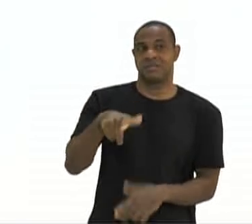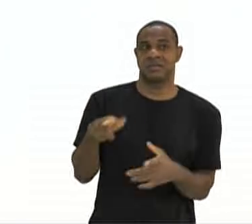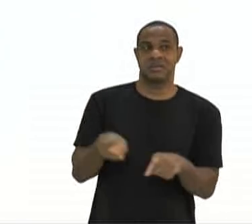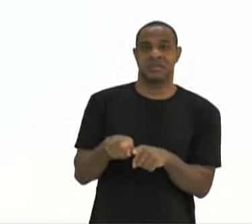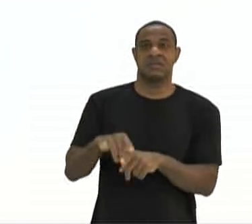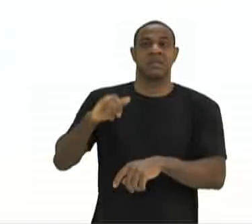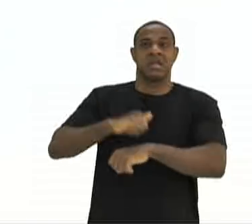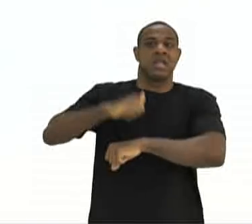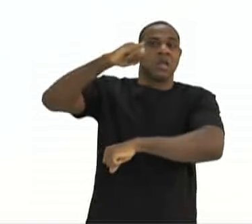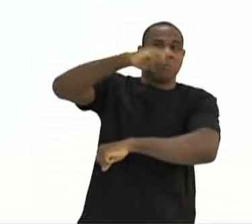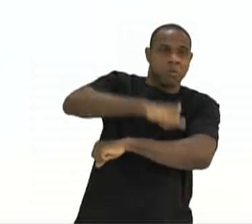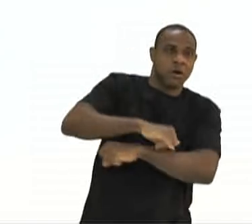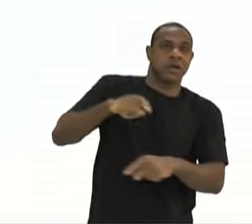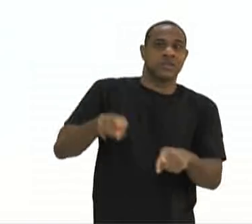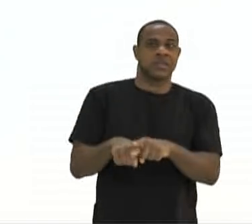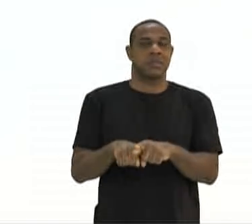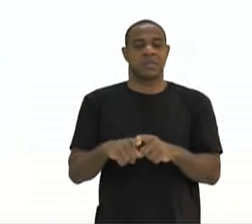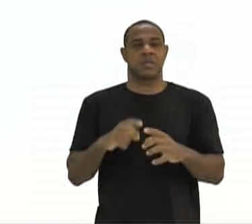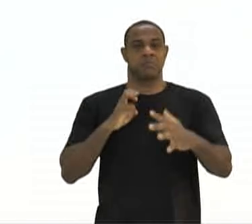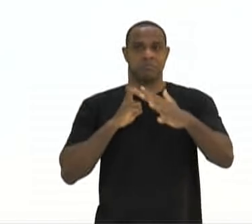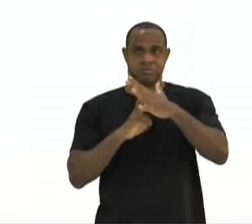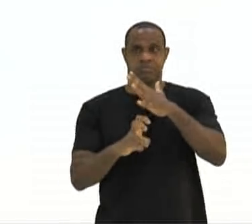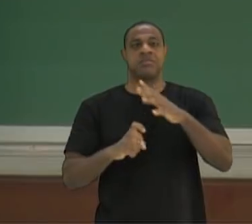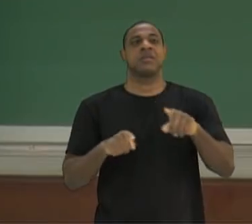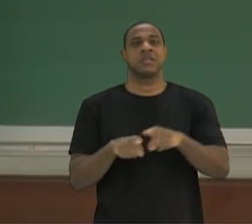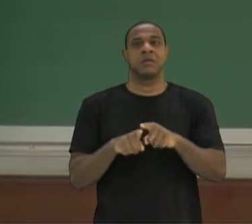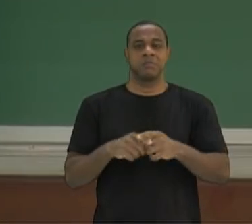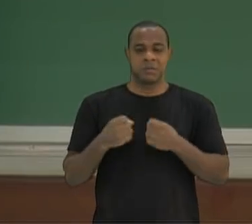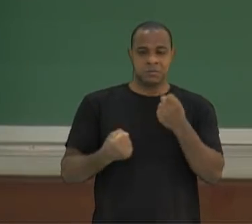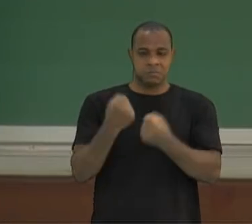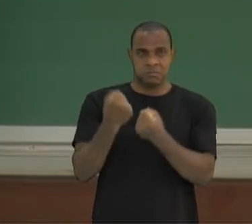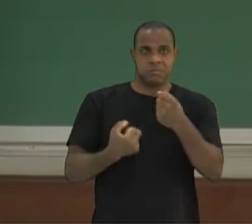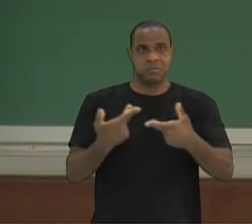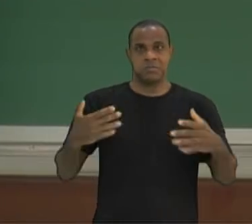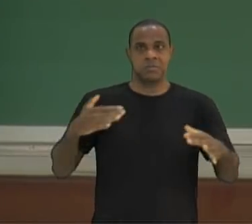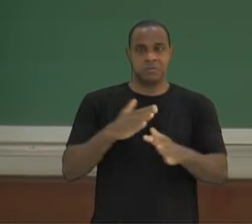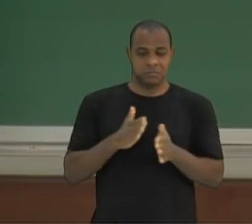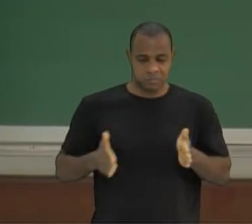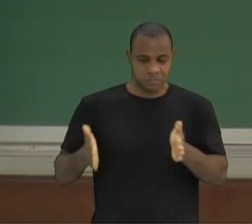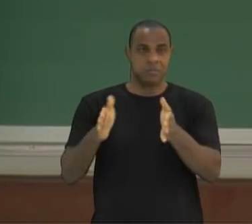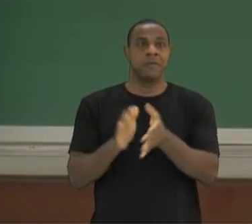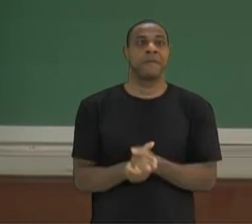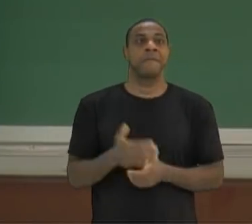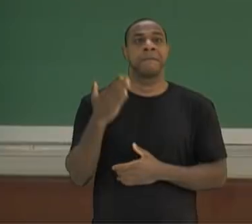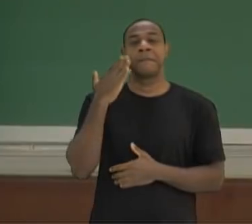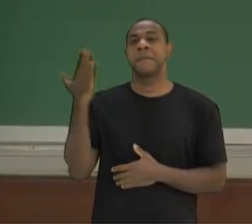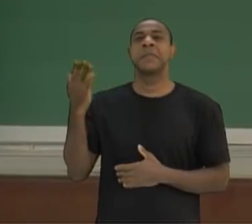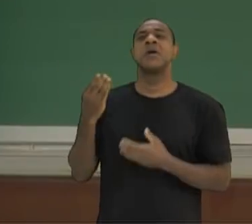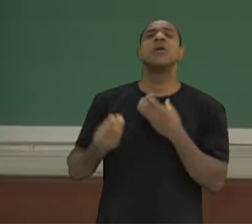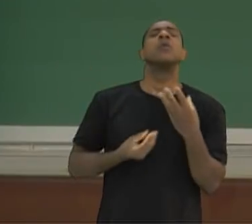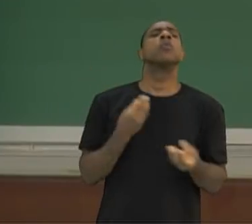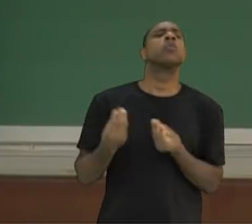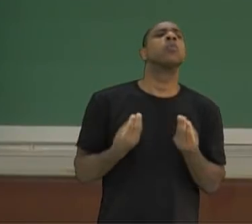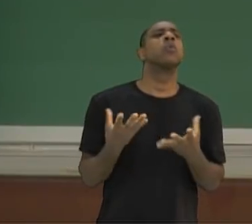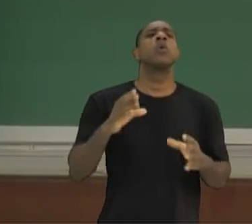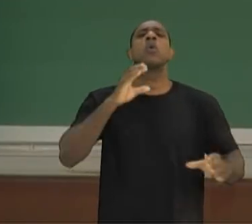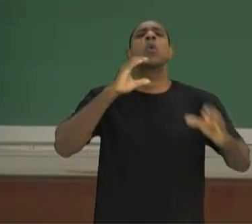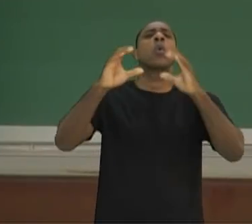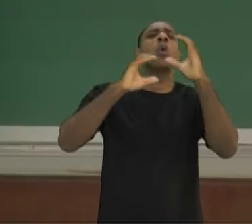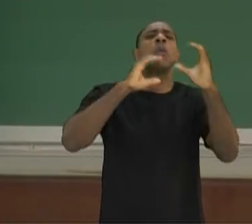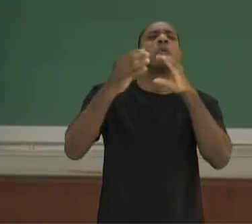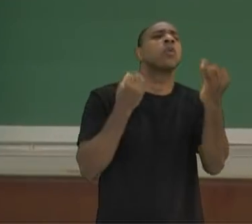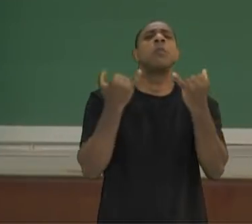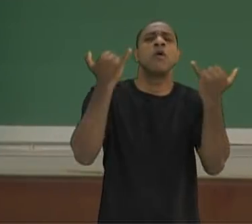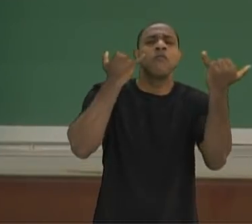nas vias de transporte daquela região, certo? Ali, questão de comunicação, então como as